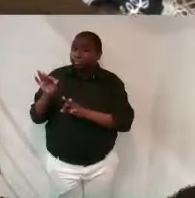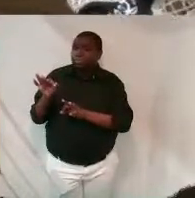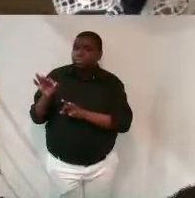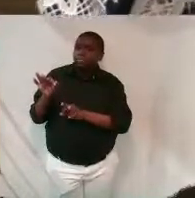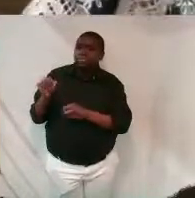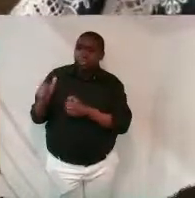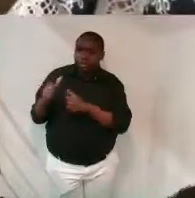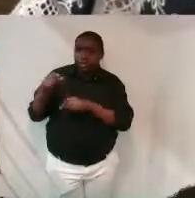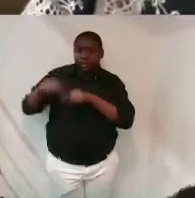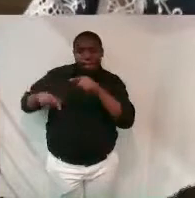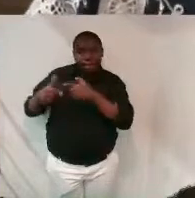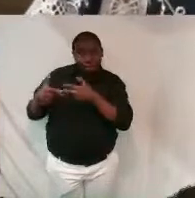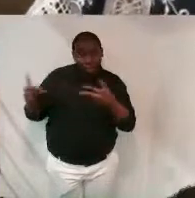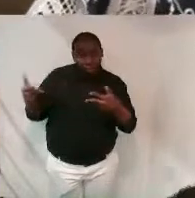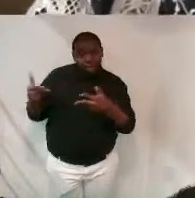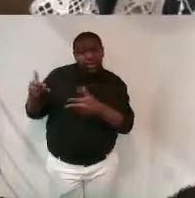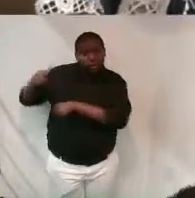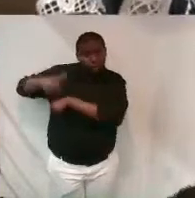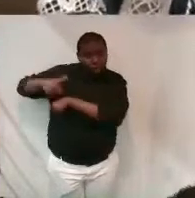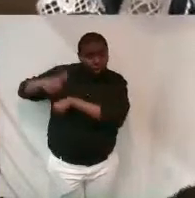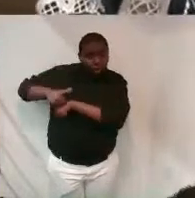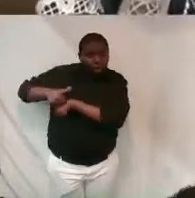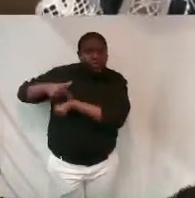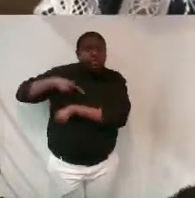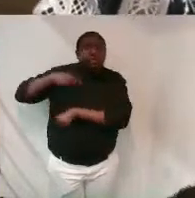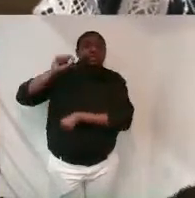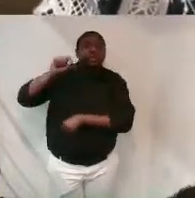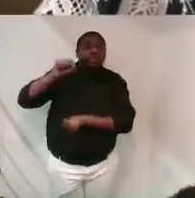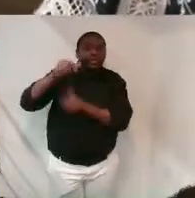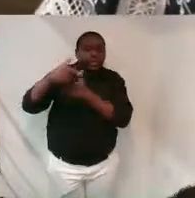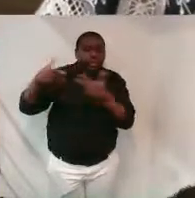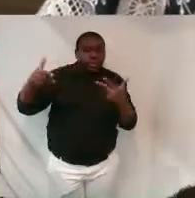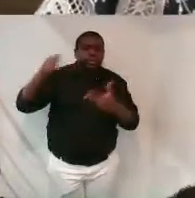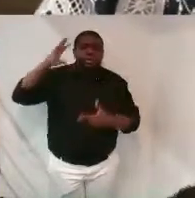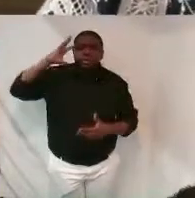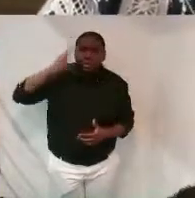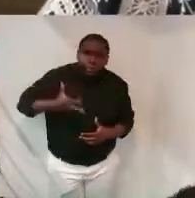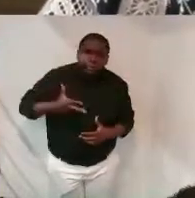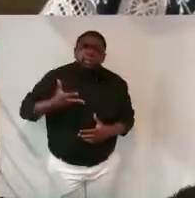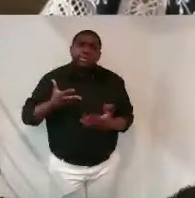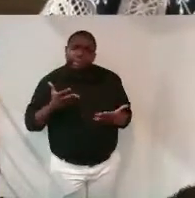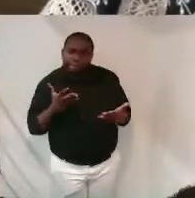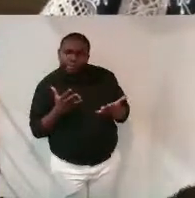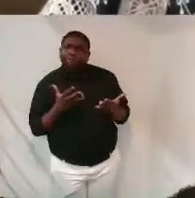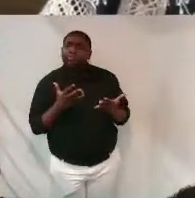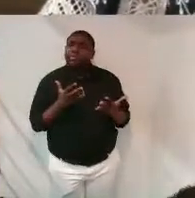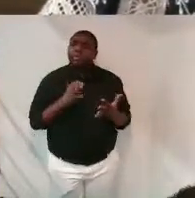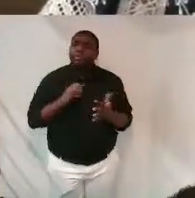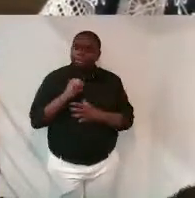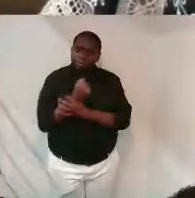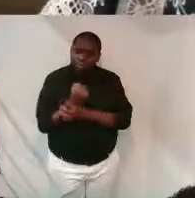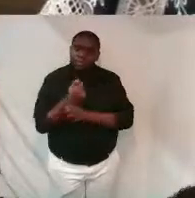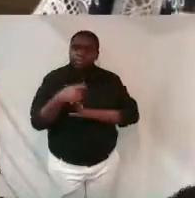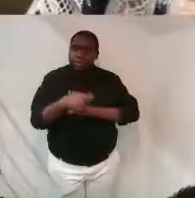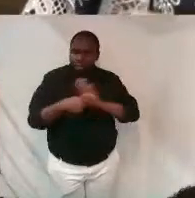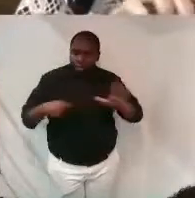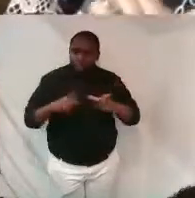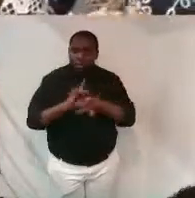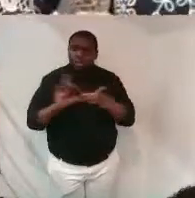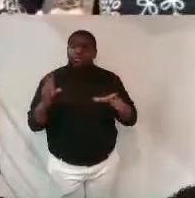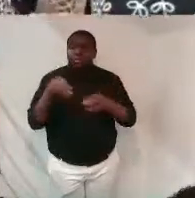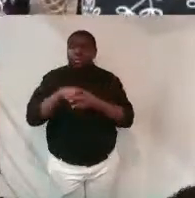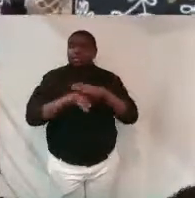justamente para regulamentar e trazer subsídios aos gestores públicos, aos titulares de serviços urbanos, na